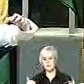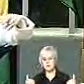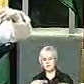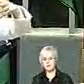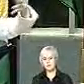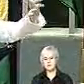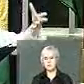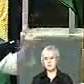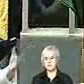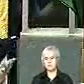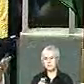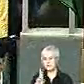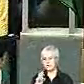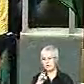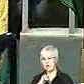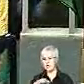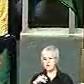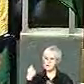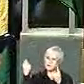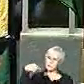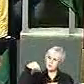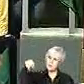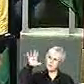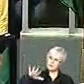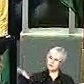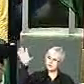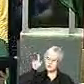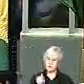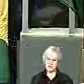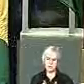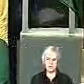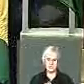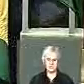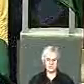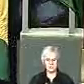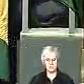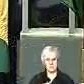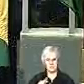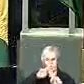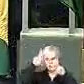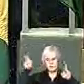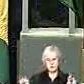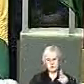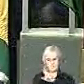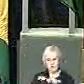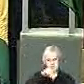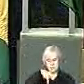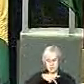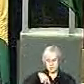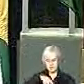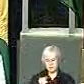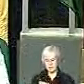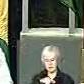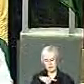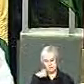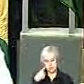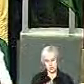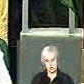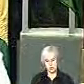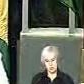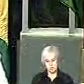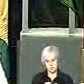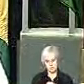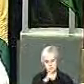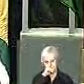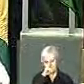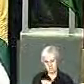por nascimento em diferentes regiões e que tenhamos, sobretudo, um compromisso firme com a